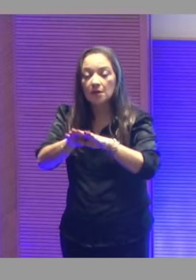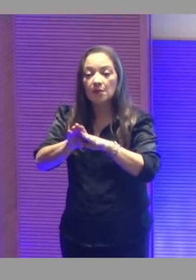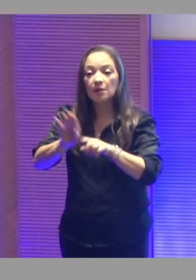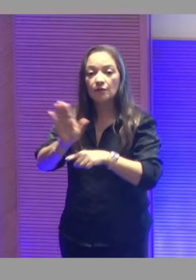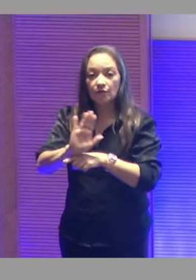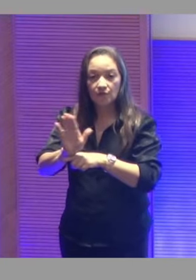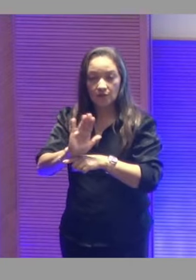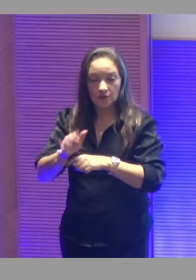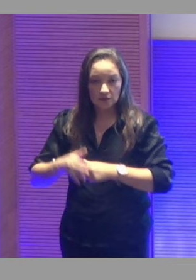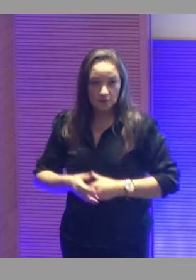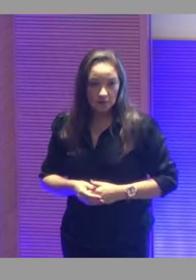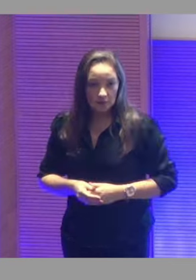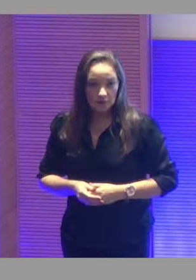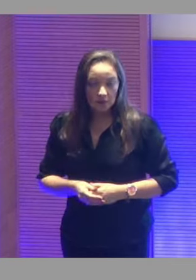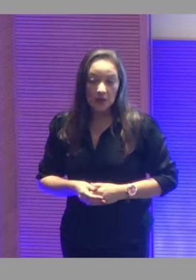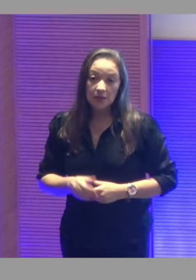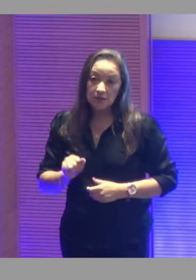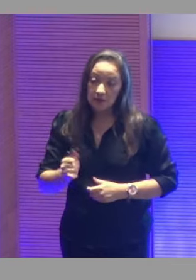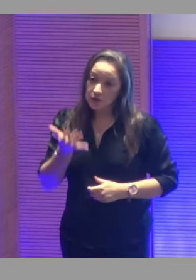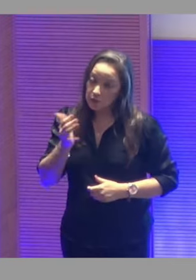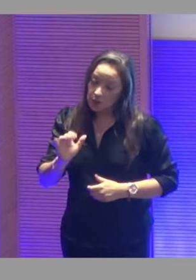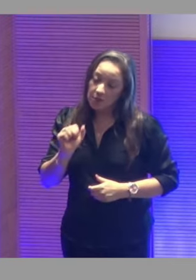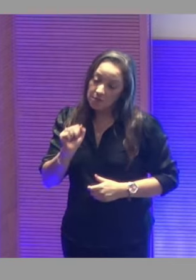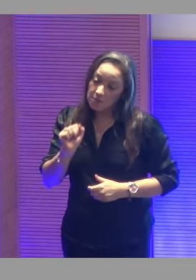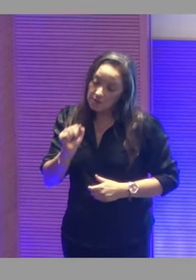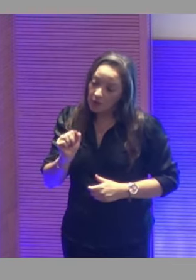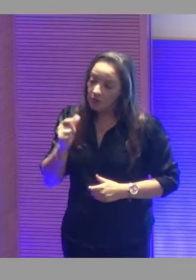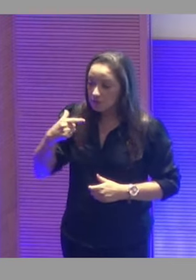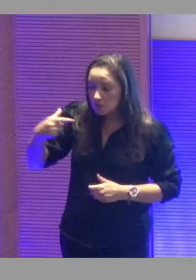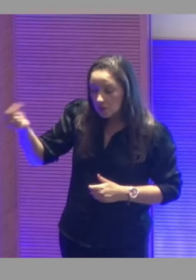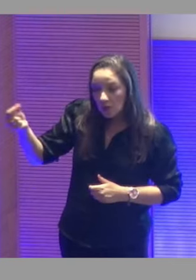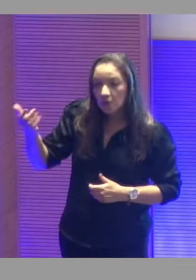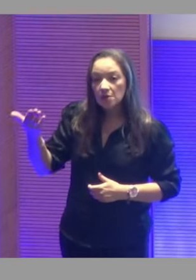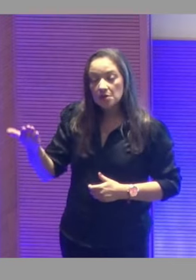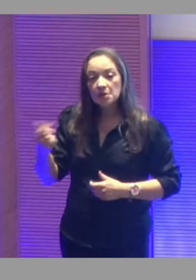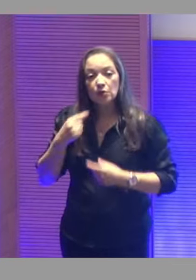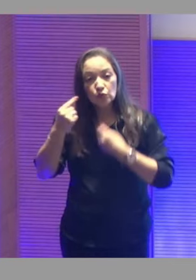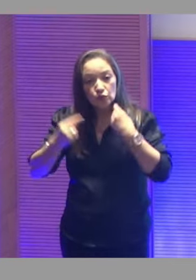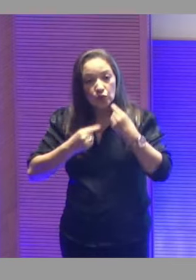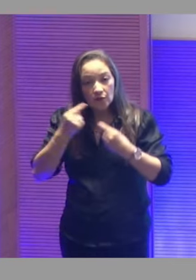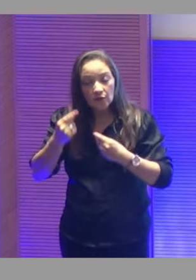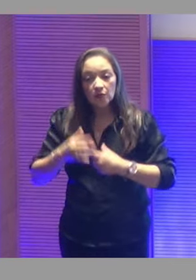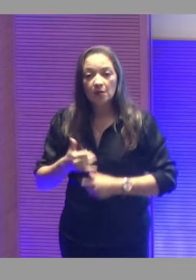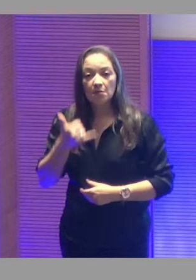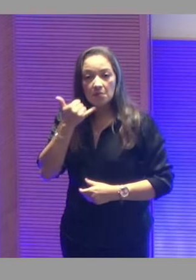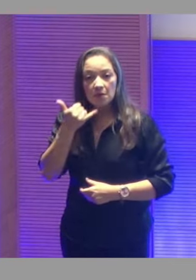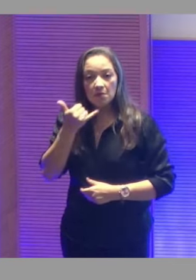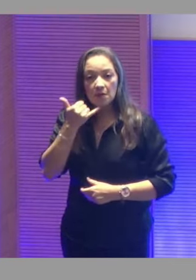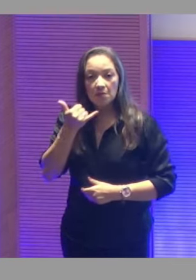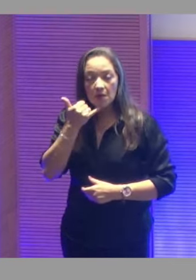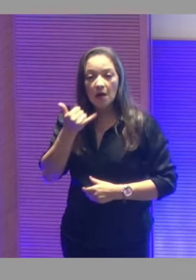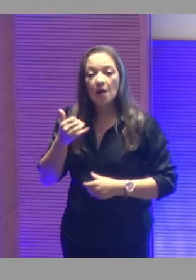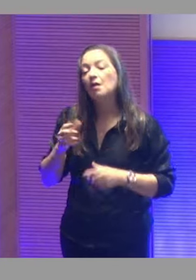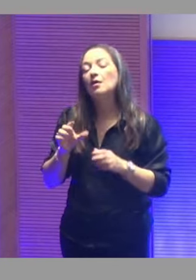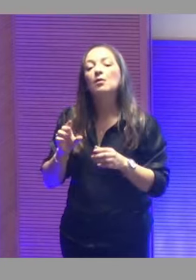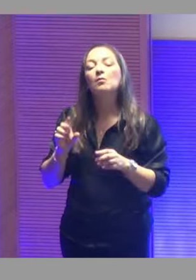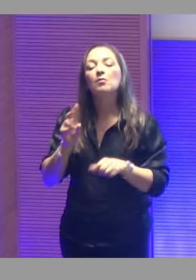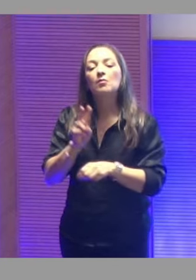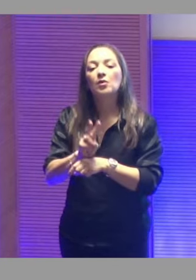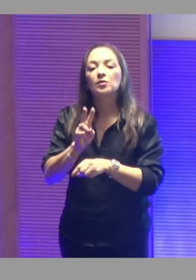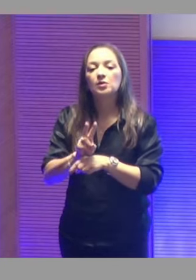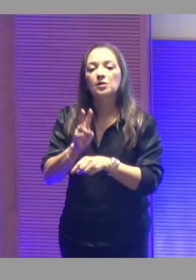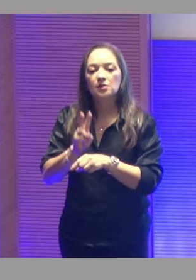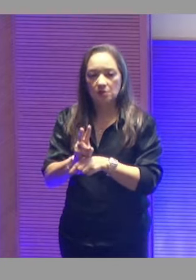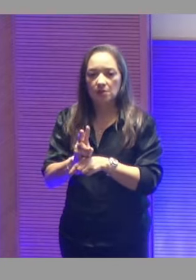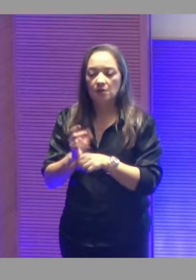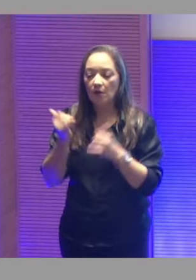você poderá deixar de participar em caso de dúvidas entre em contato com a FGV pela abra de proteção de dados no